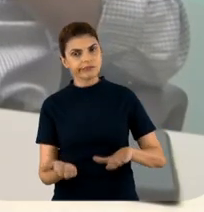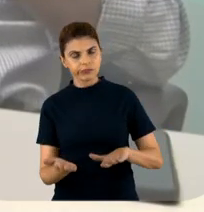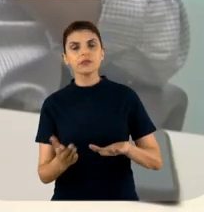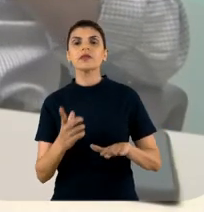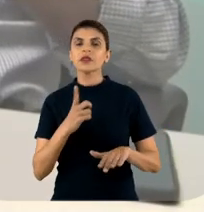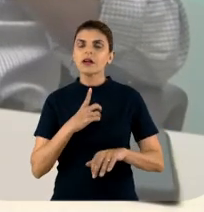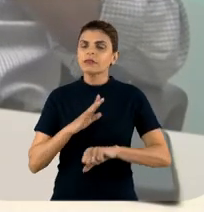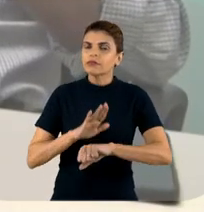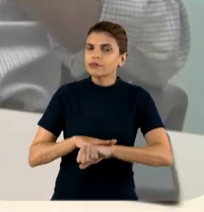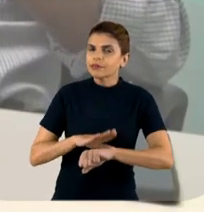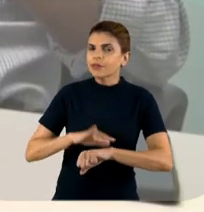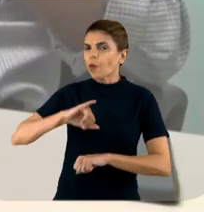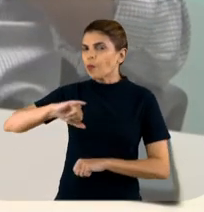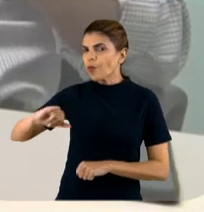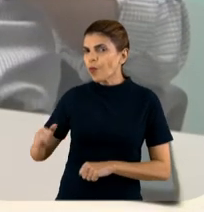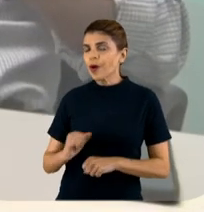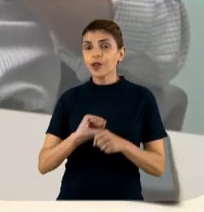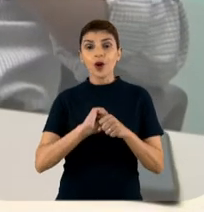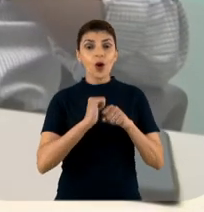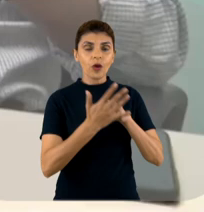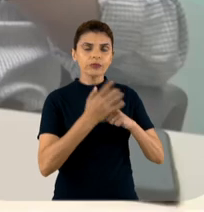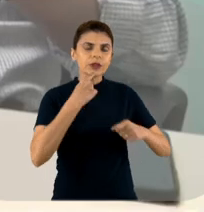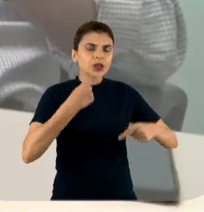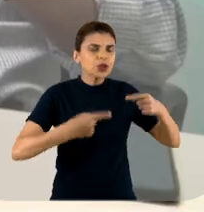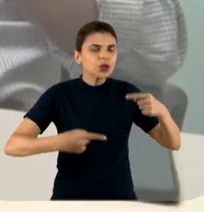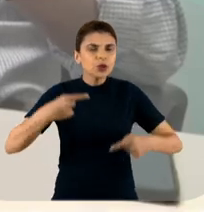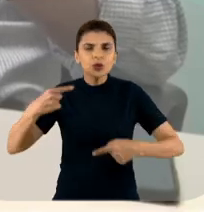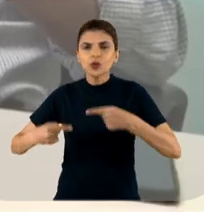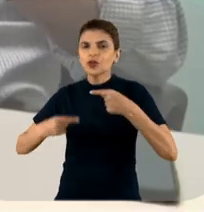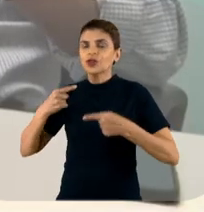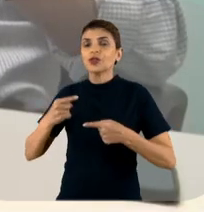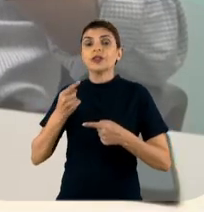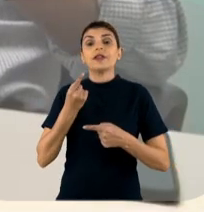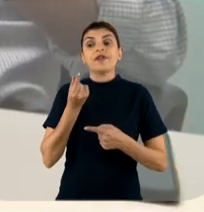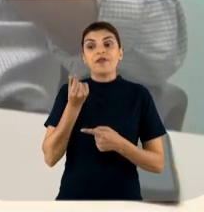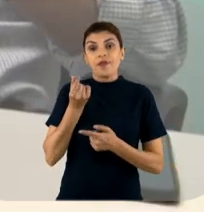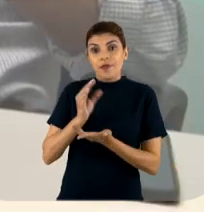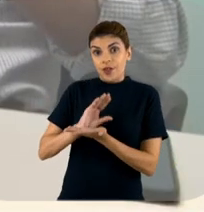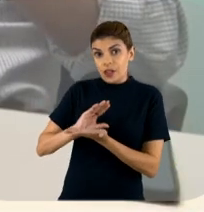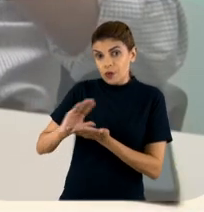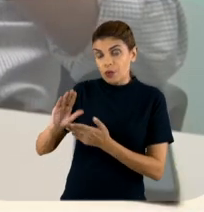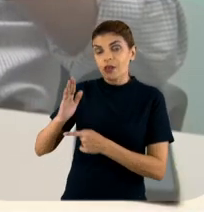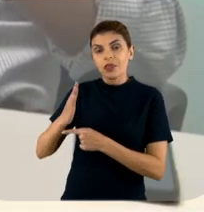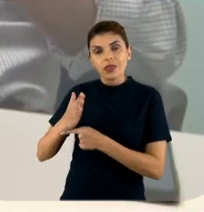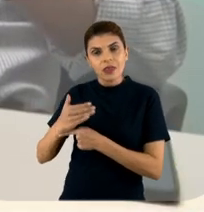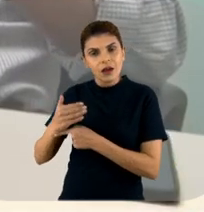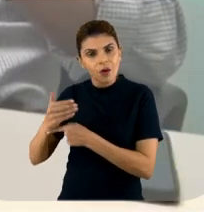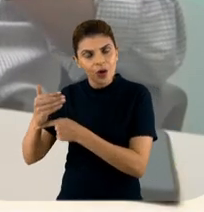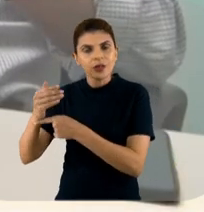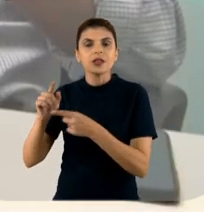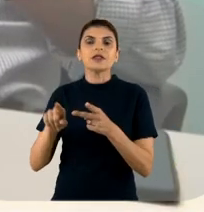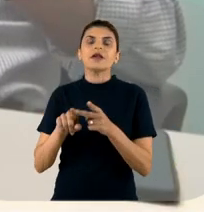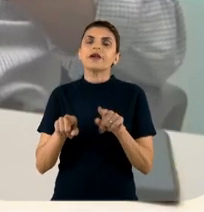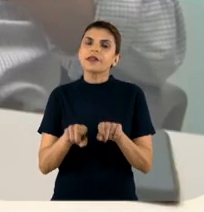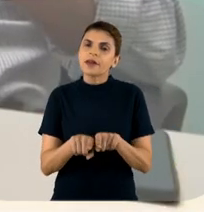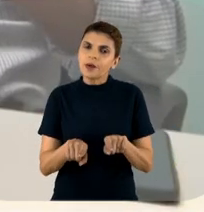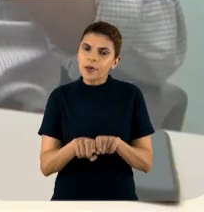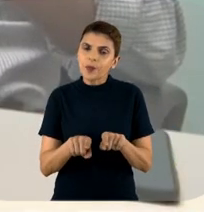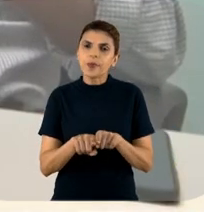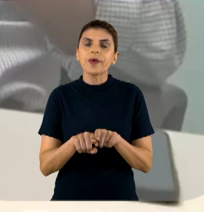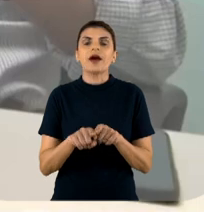aproveitar eh esse momento eh coronavírus para discutir né é investimento em tecnologia estruturação da rede básica de saúde